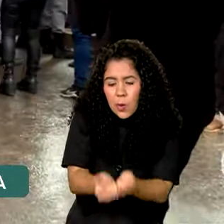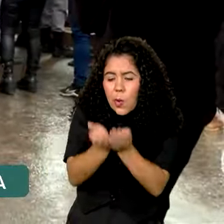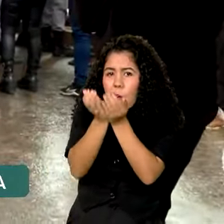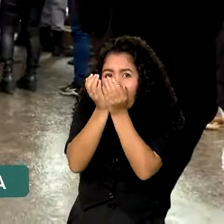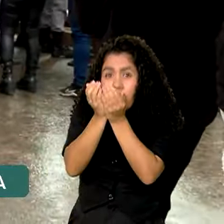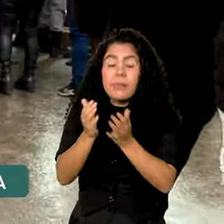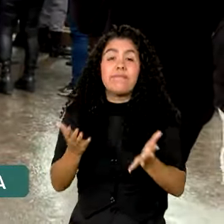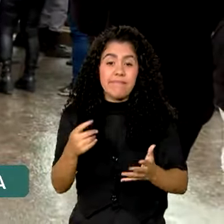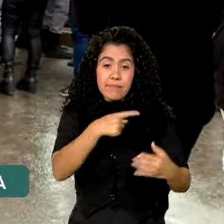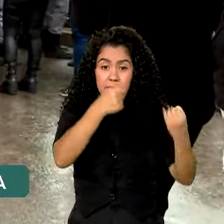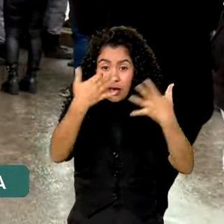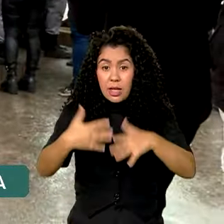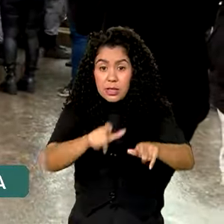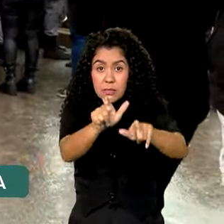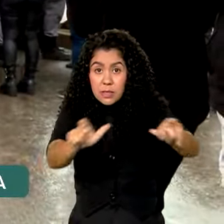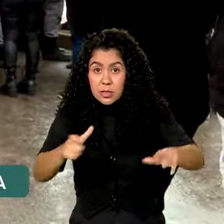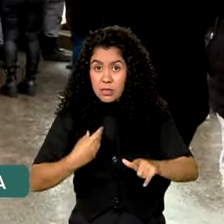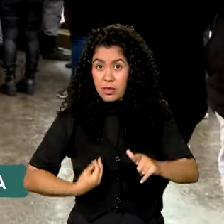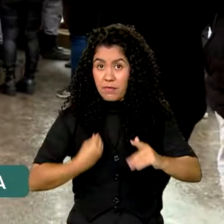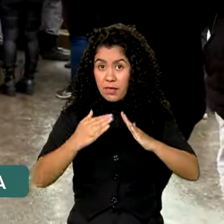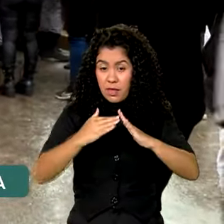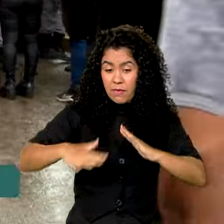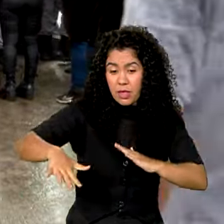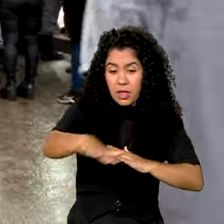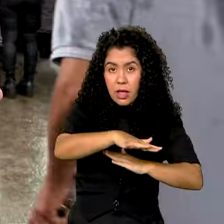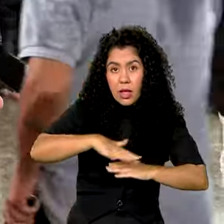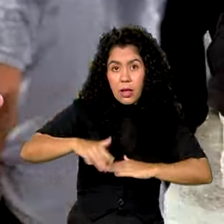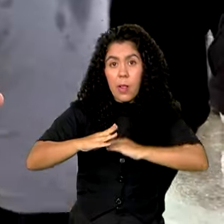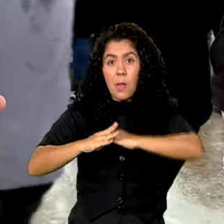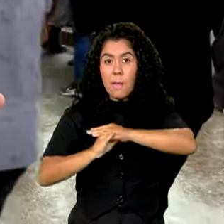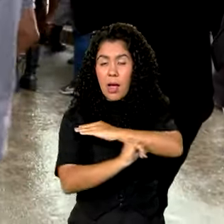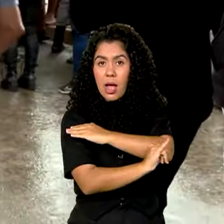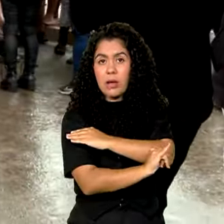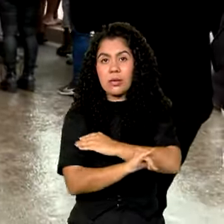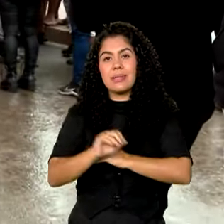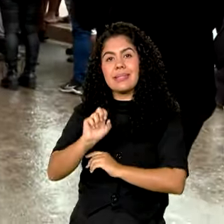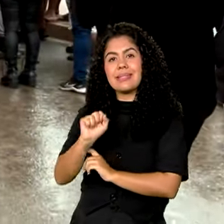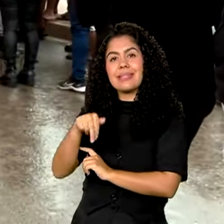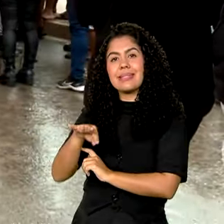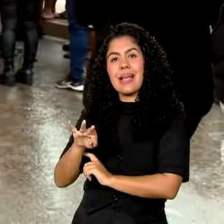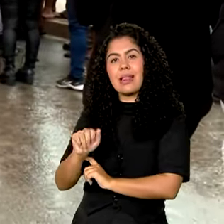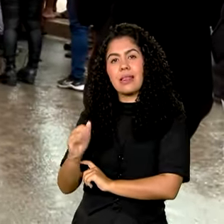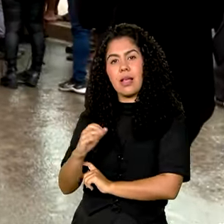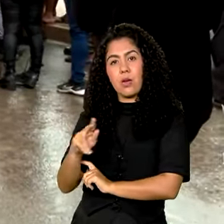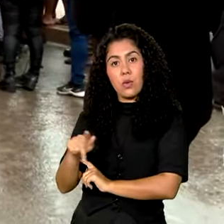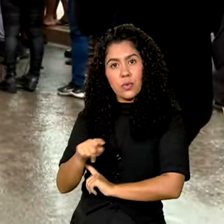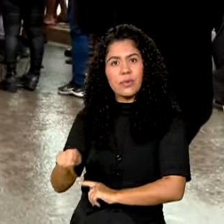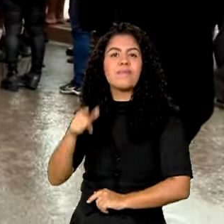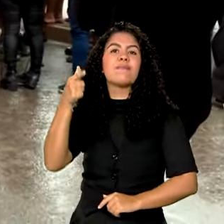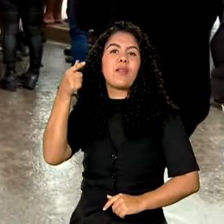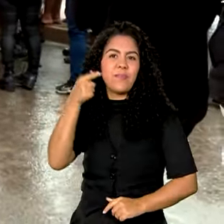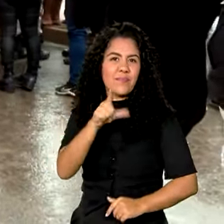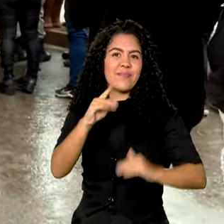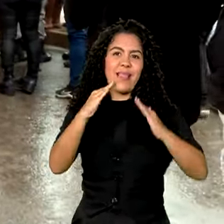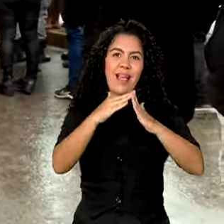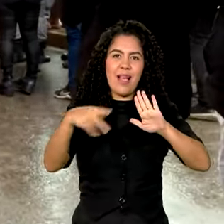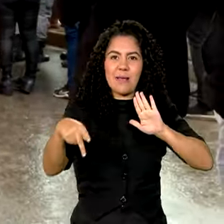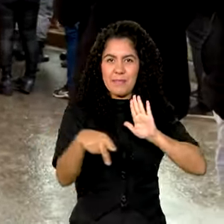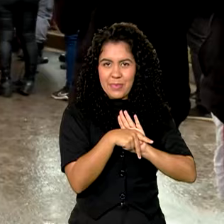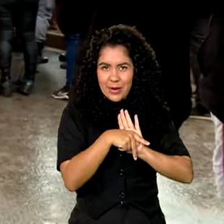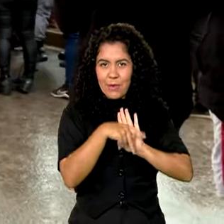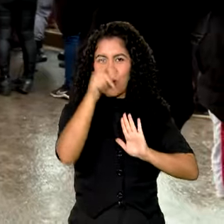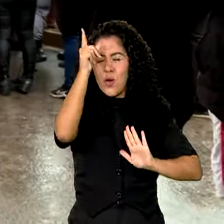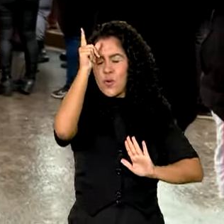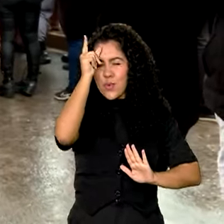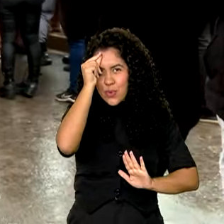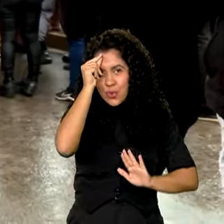da localidade do Vagão, no bairro de Santa Cruz, aqui no Rio de Janeiro, finalmente vão ganhar uma casa própria,